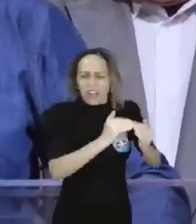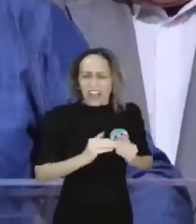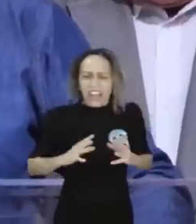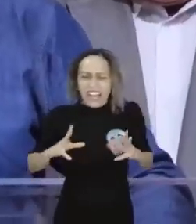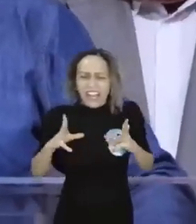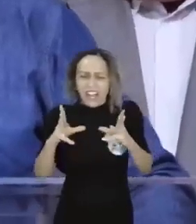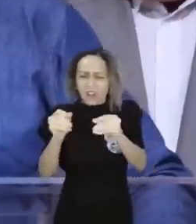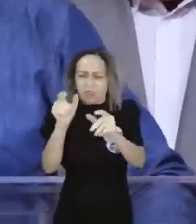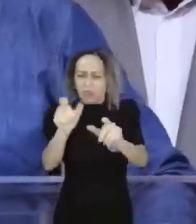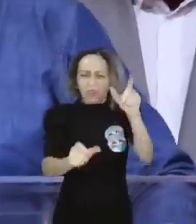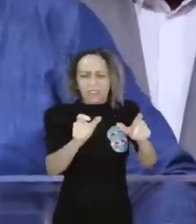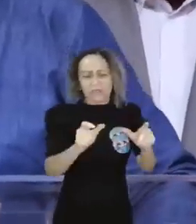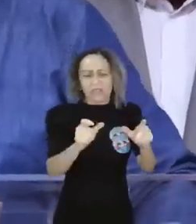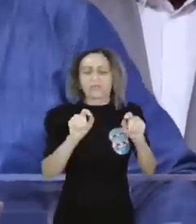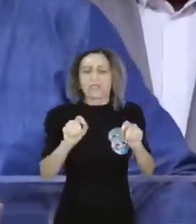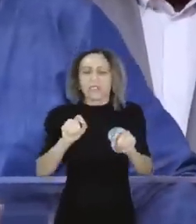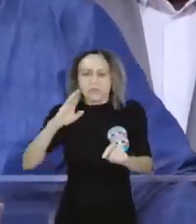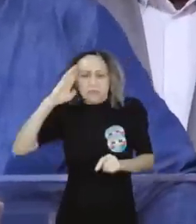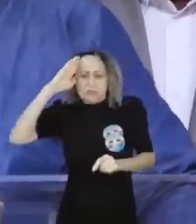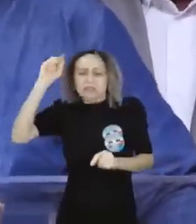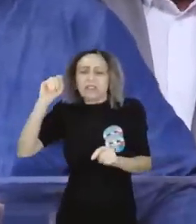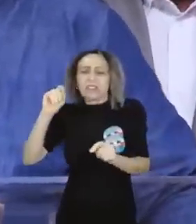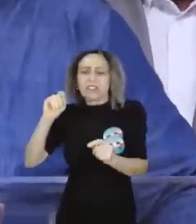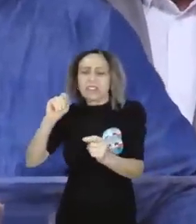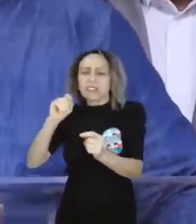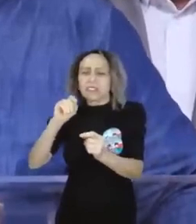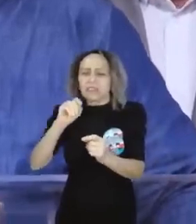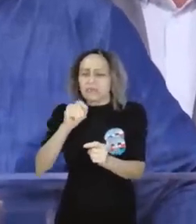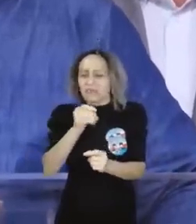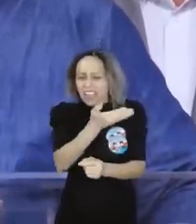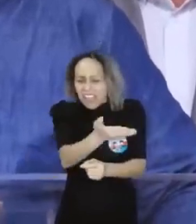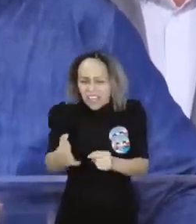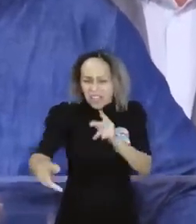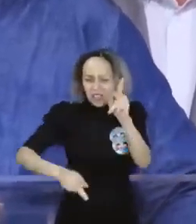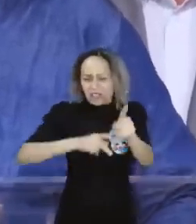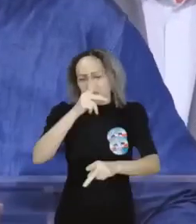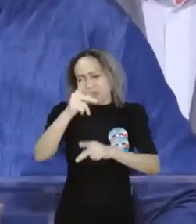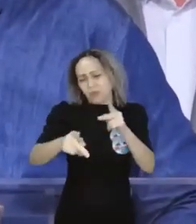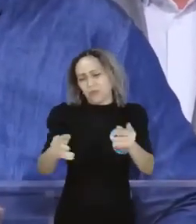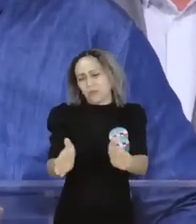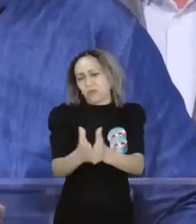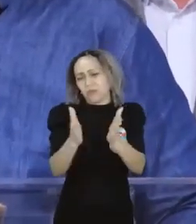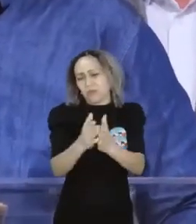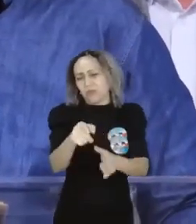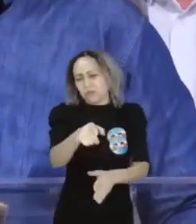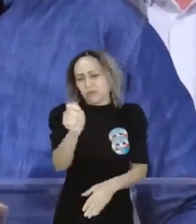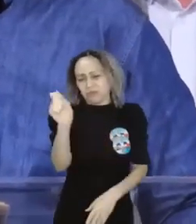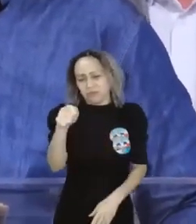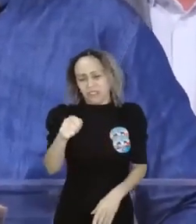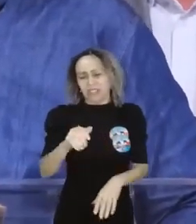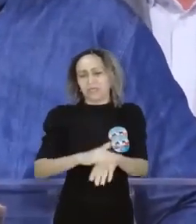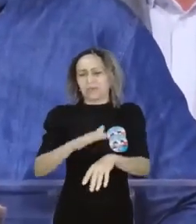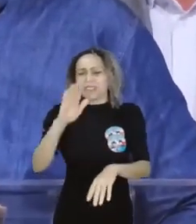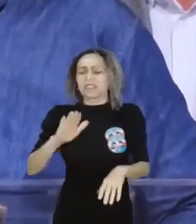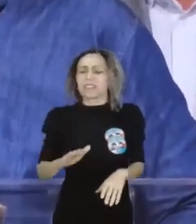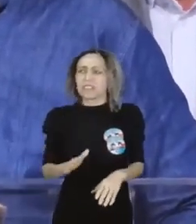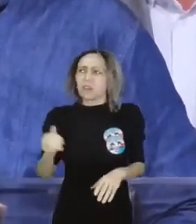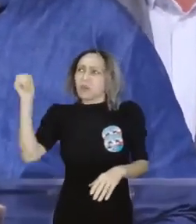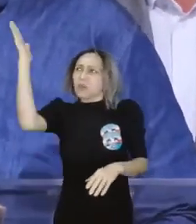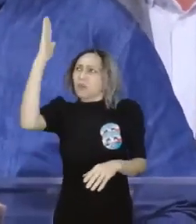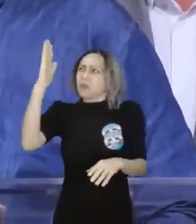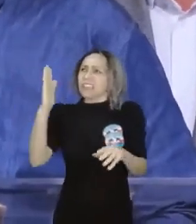prioridade sejam as pessoas que mais precisam. Um Brasil com paz, democracia